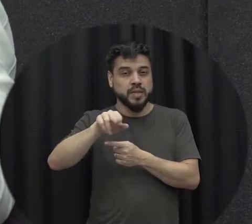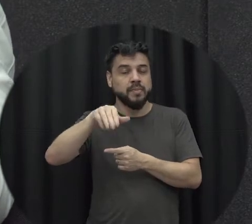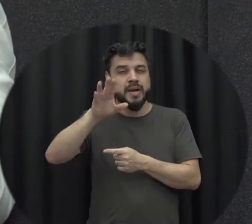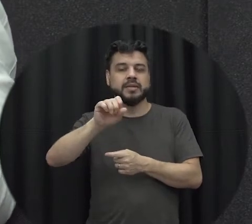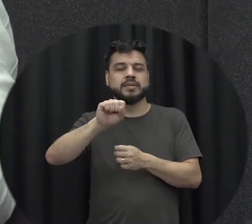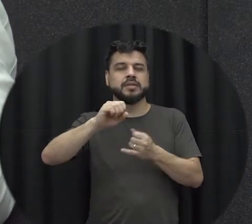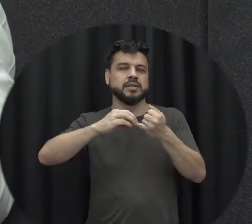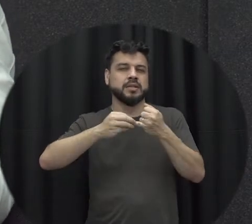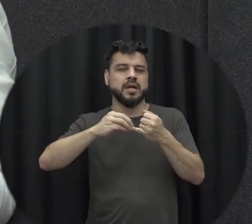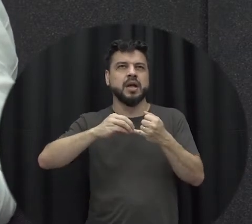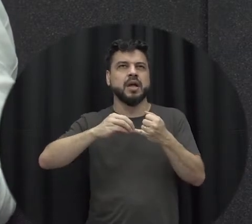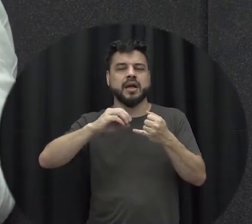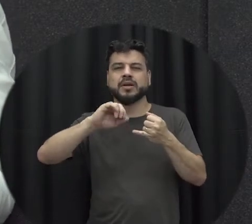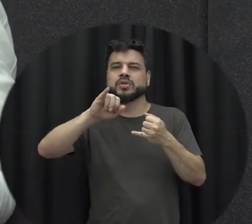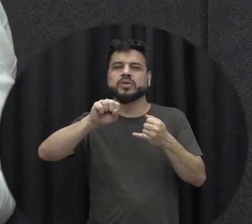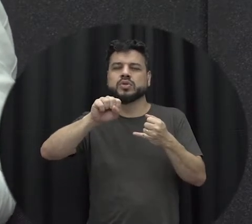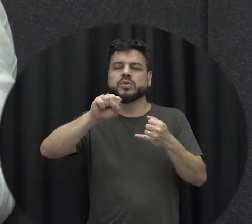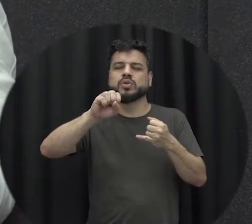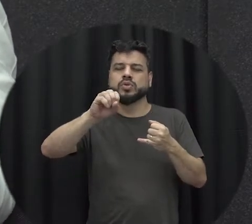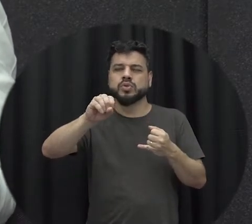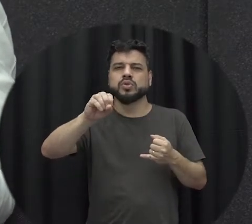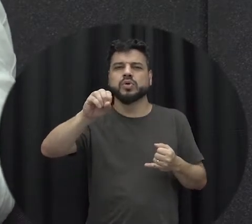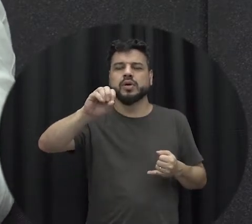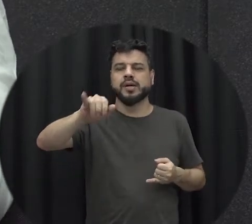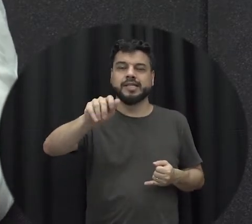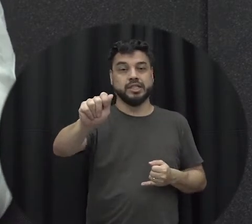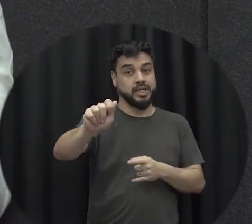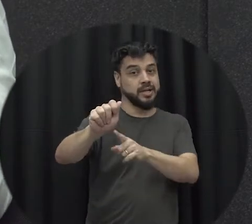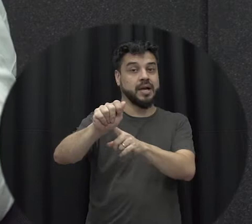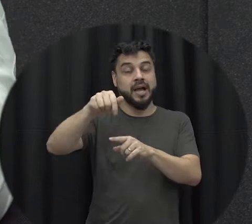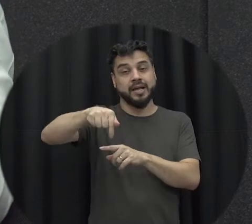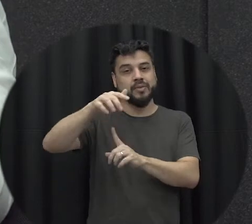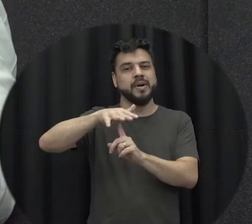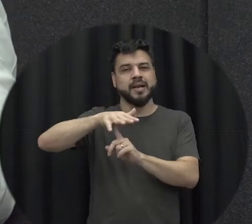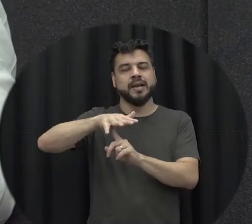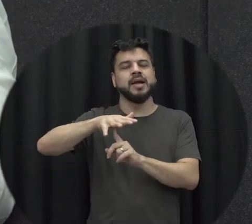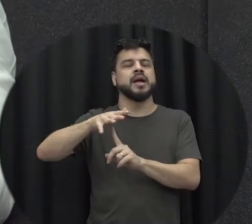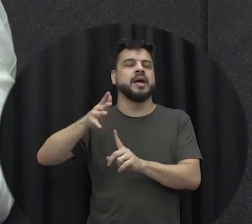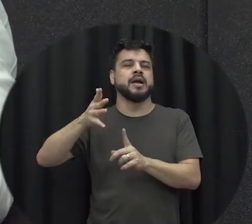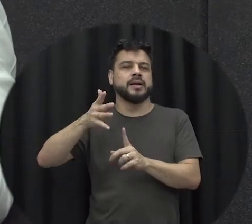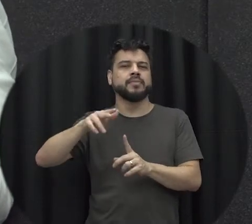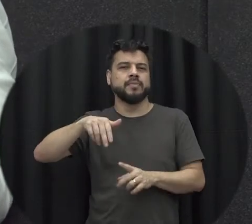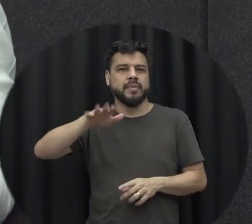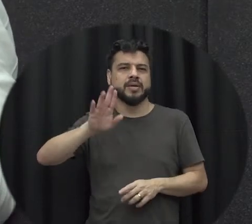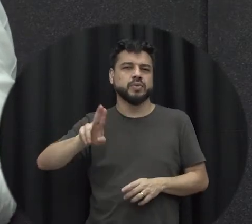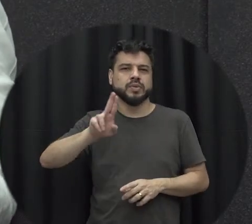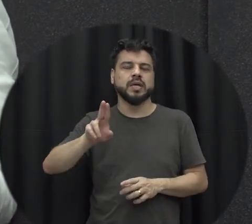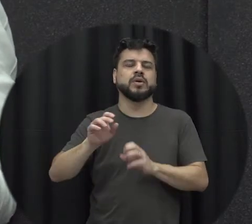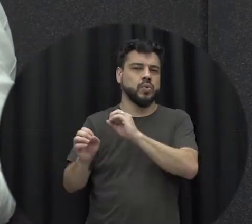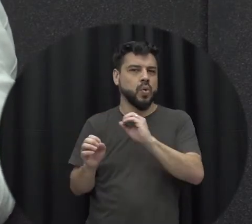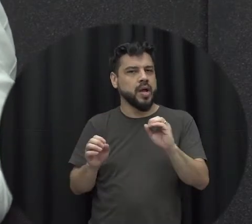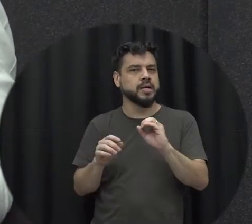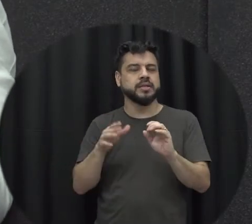um uso aqui no Paraná, na região oeste, bem alto desse agrotóxico. Ele já foi proibido na Europa, por causa